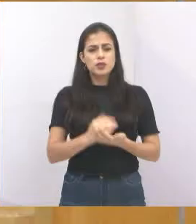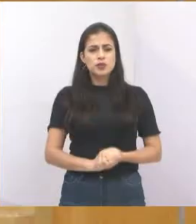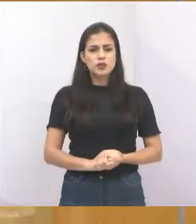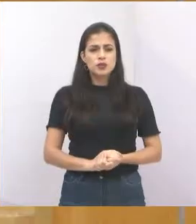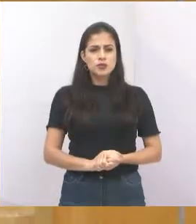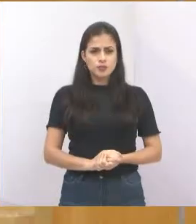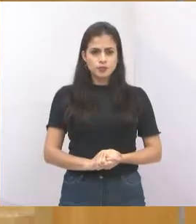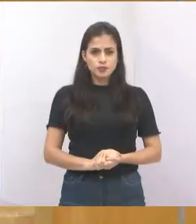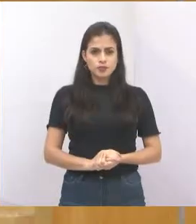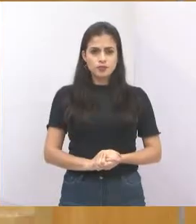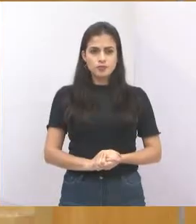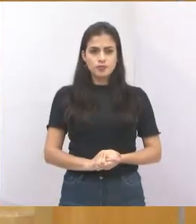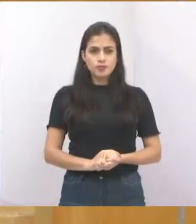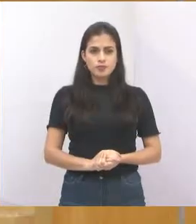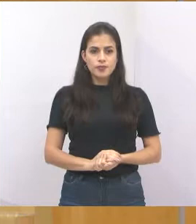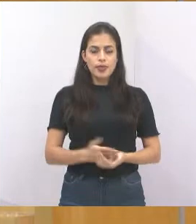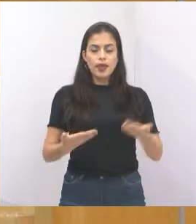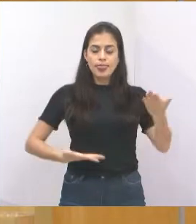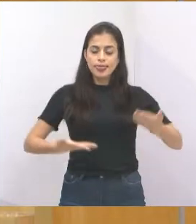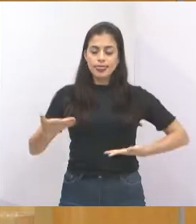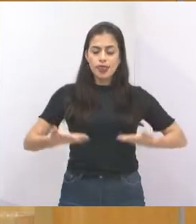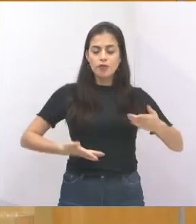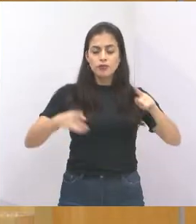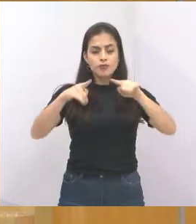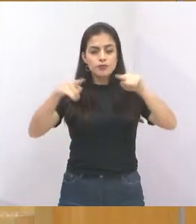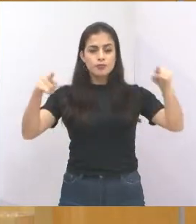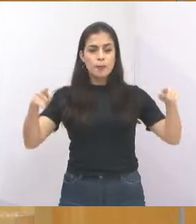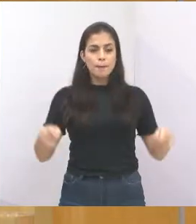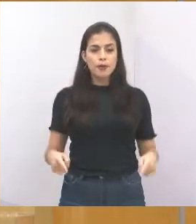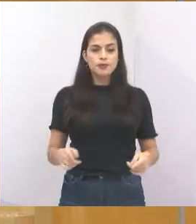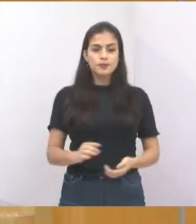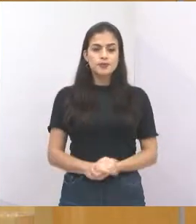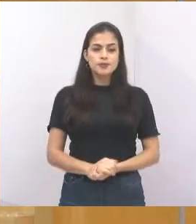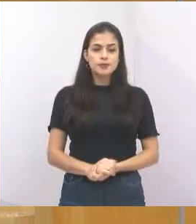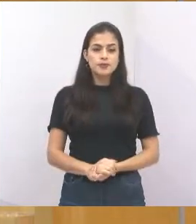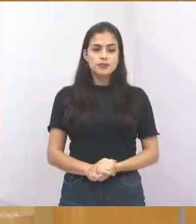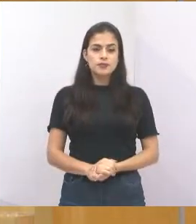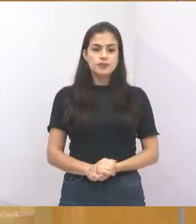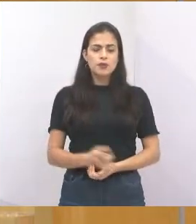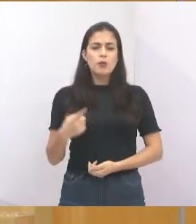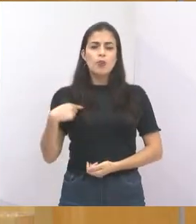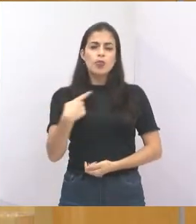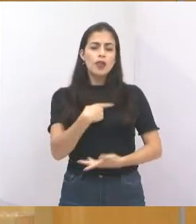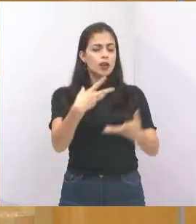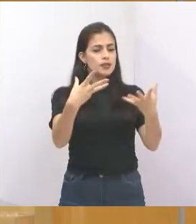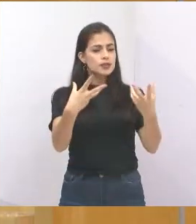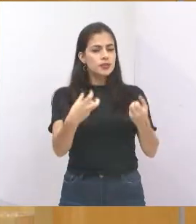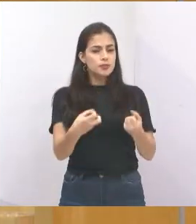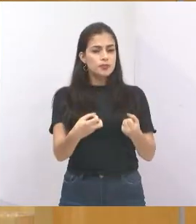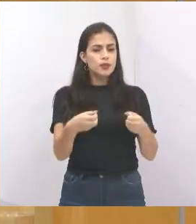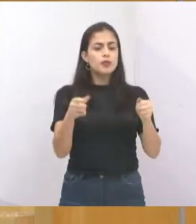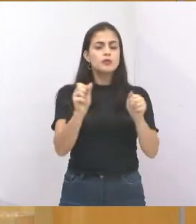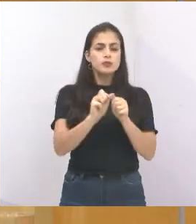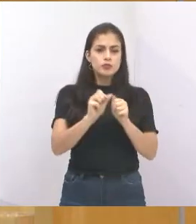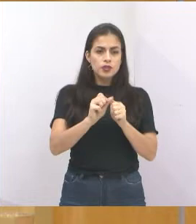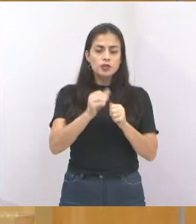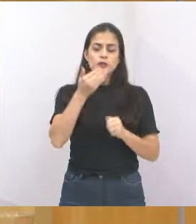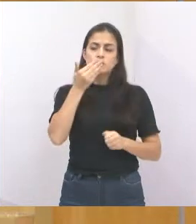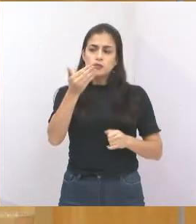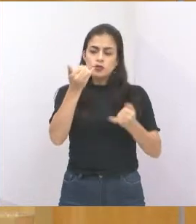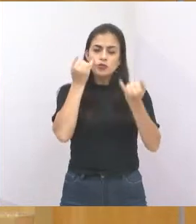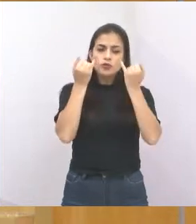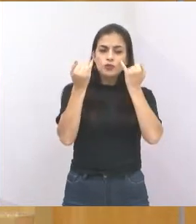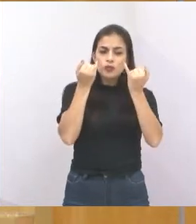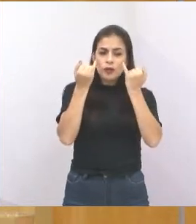tô entrando no tema Servidor Público nós recebemos eu fiz um pedido de informações